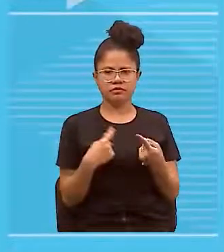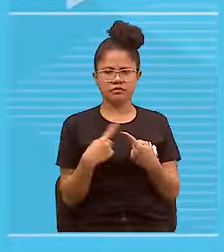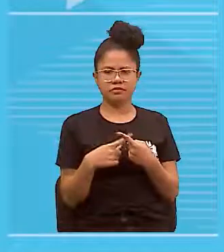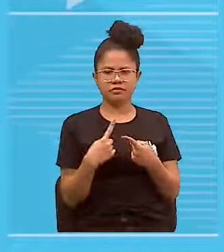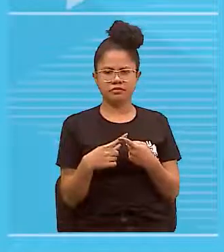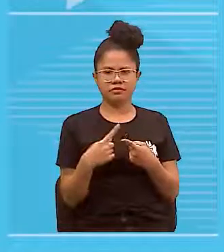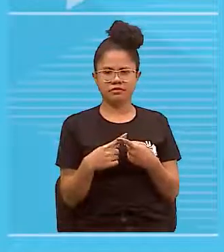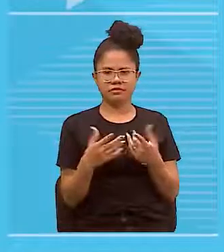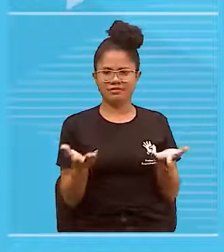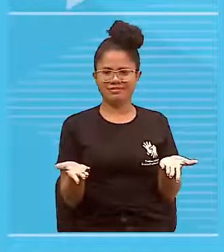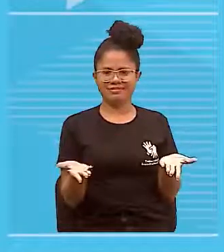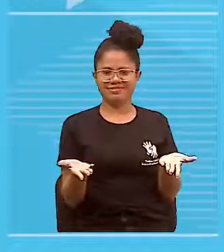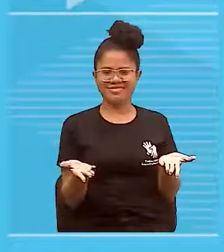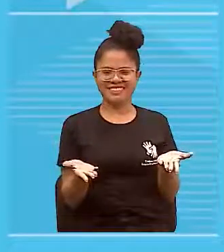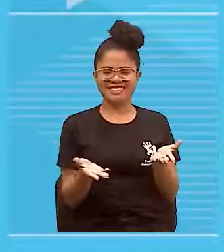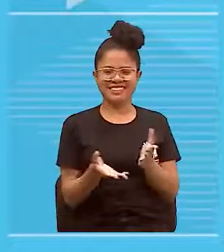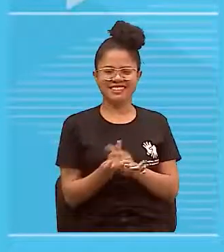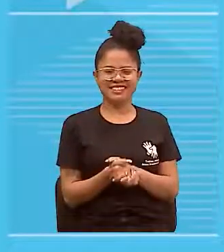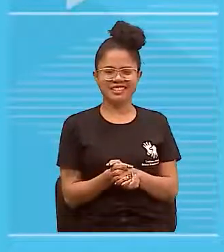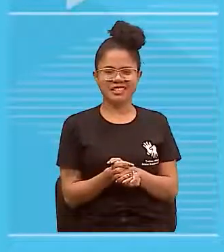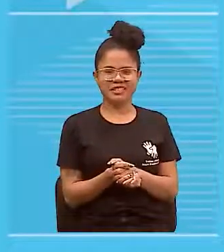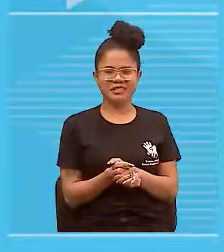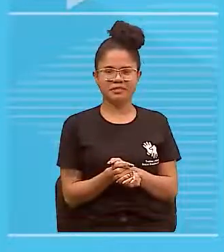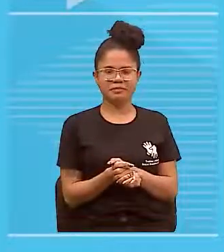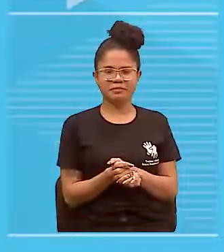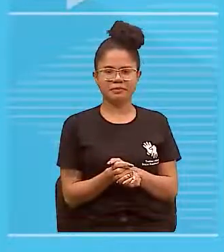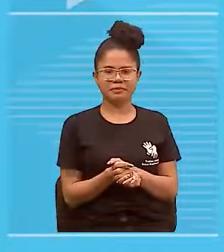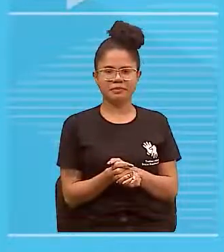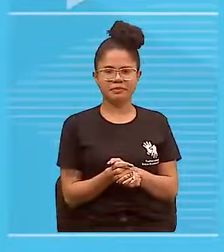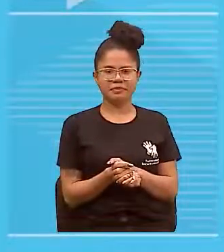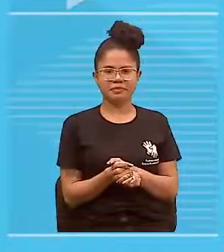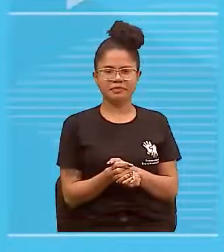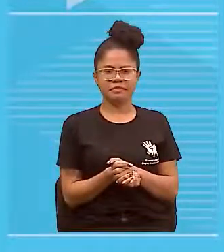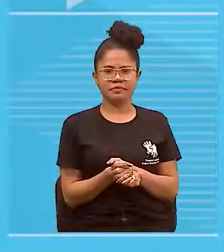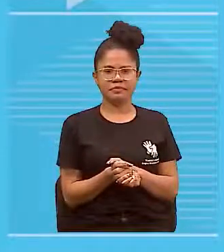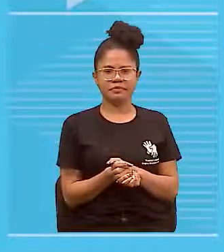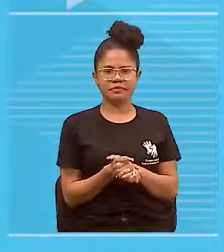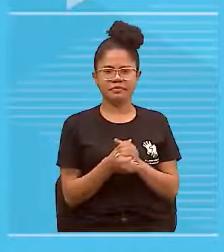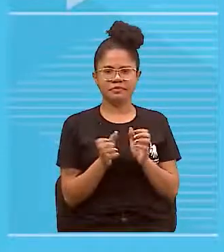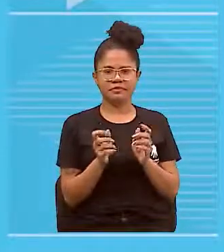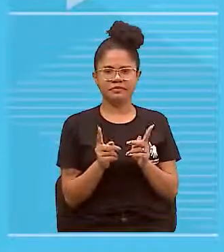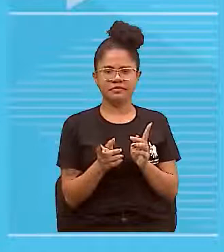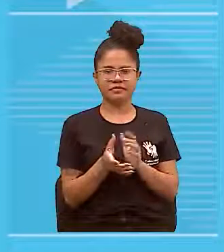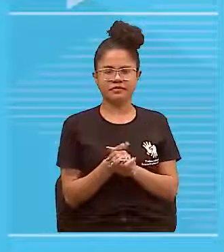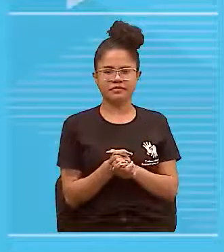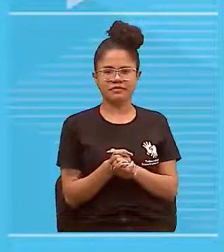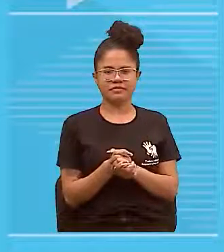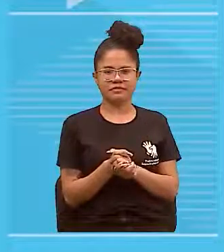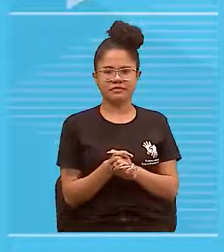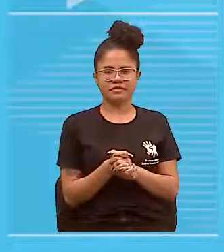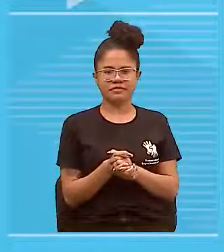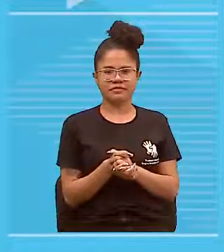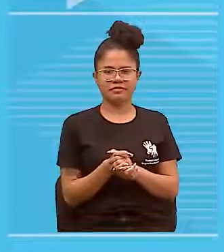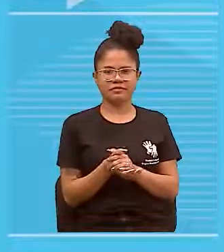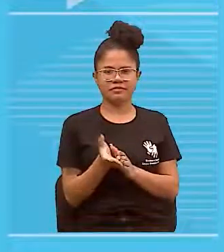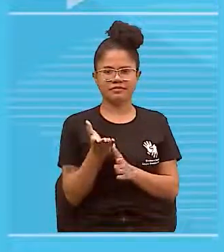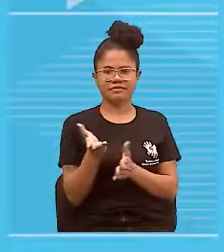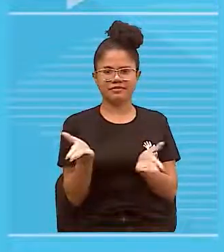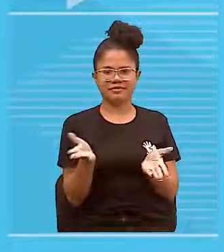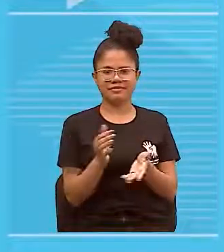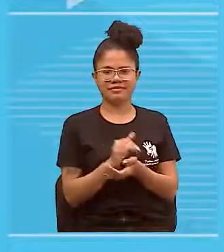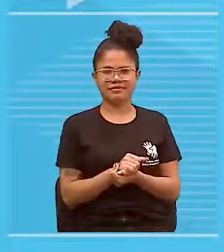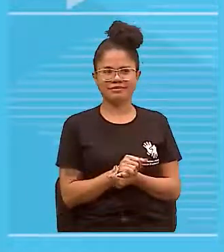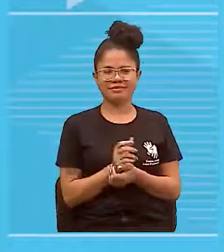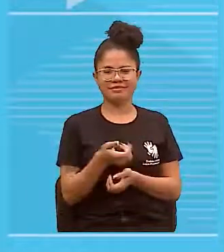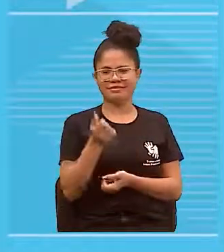mulher? Tô aqui meio lesada. Por que esse A? Fugiu não, ela bem dizendo que tá aí meio lesadinha, ou a bichinha. Vou